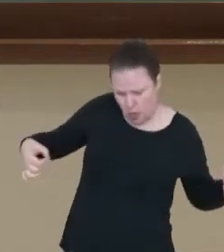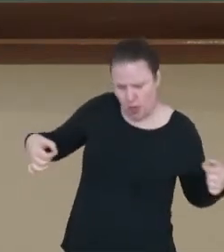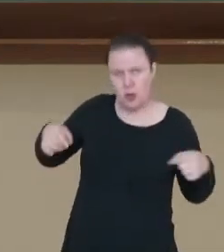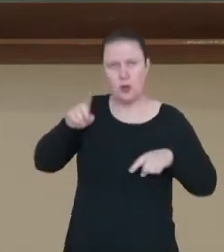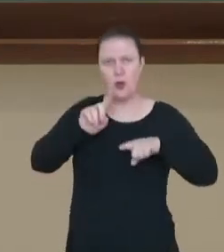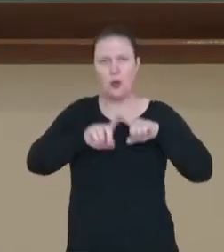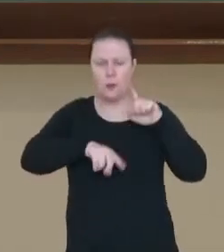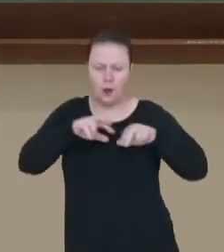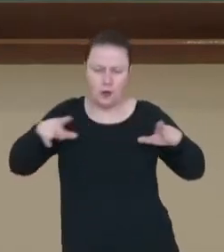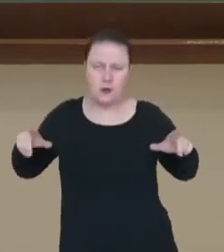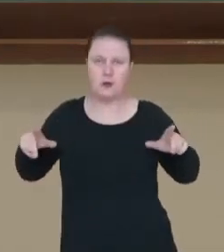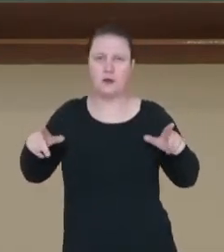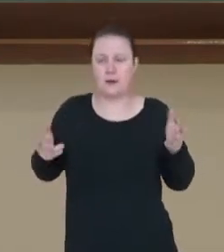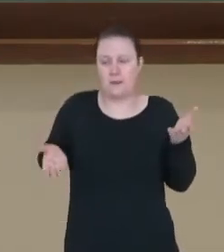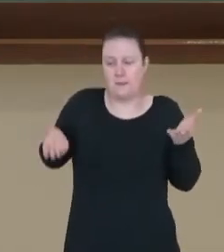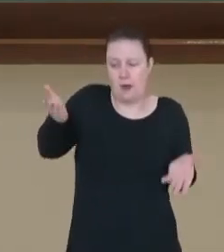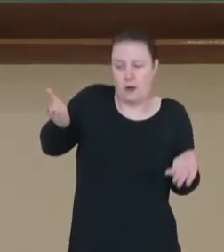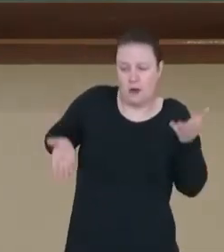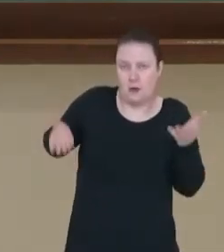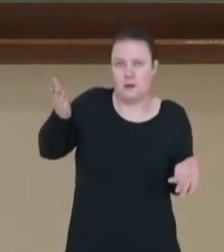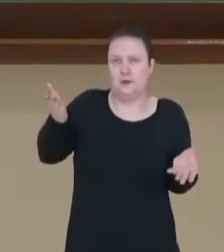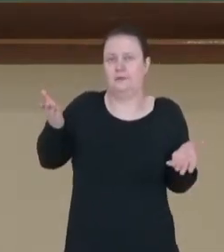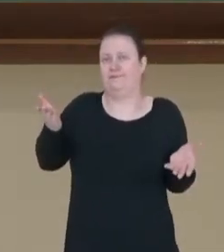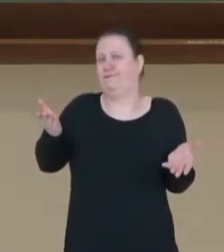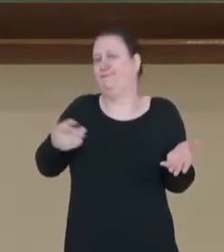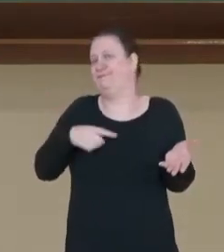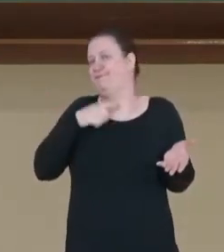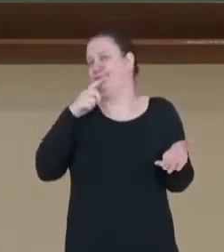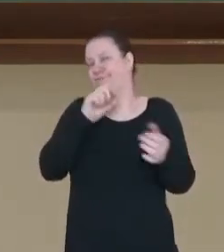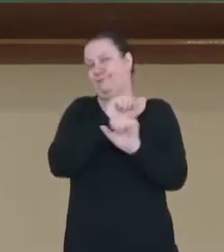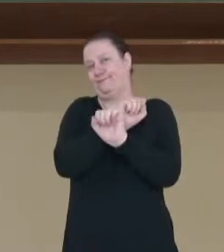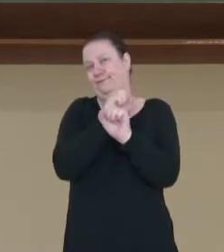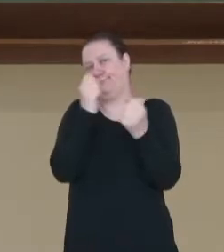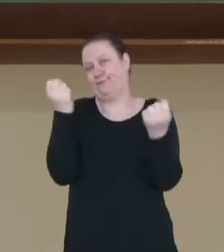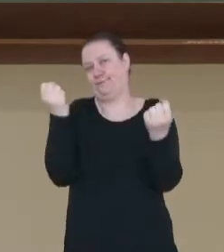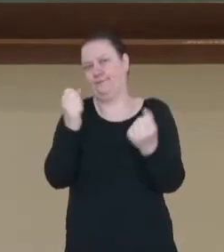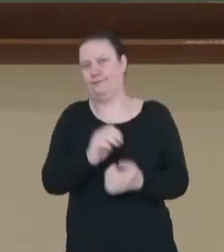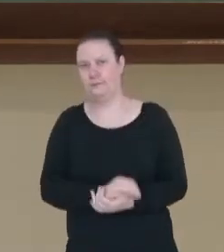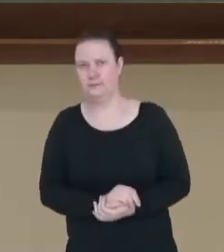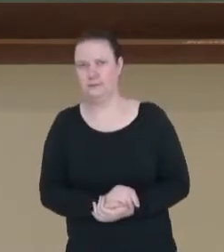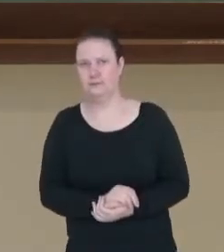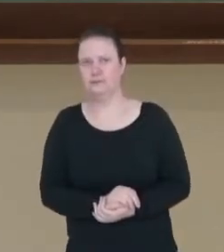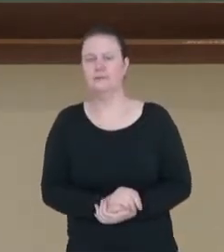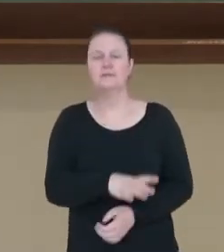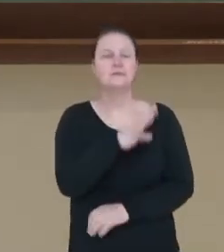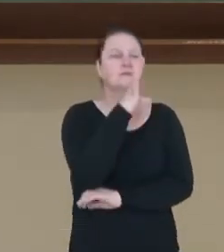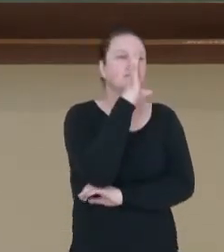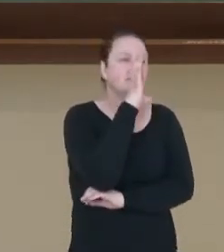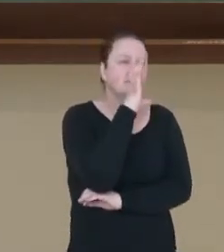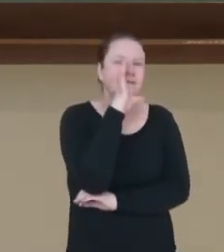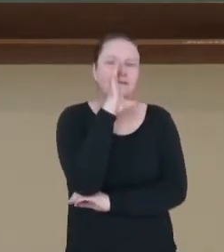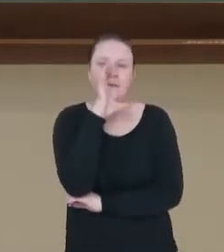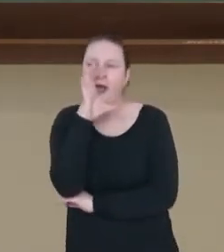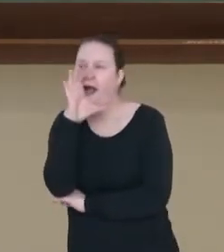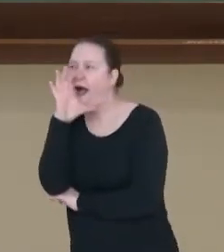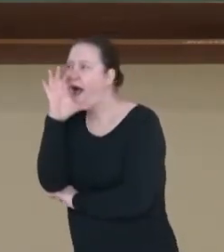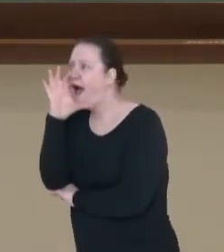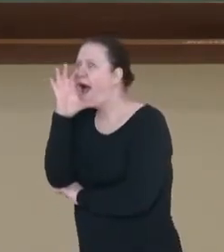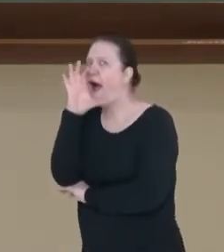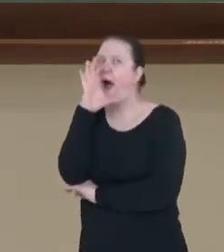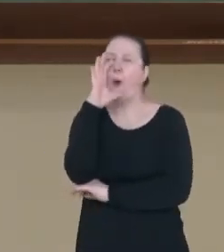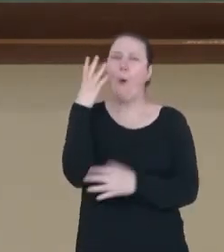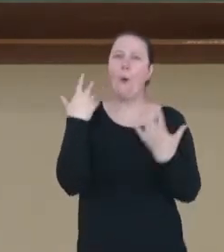maior precisão como uma balança, um barômetro. Olha o que ele quer. É o encantamento. Então,